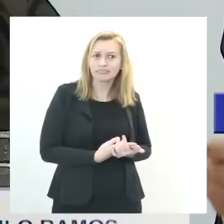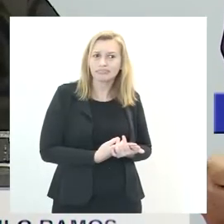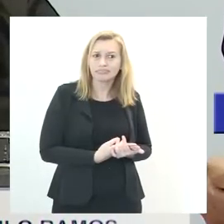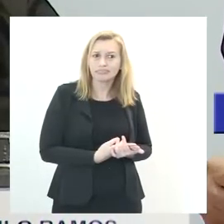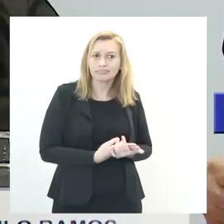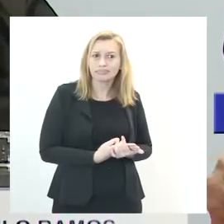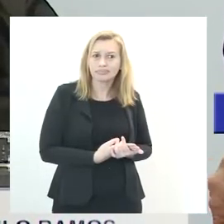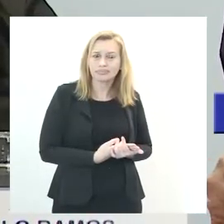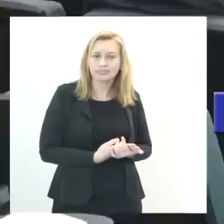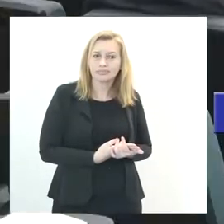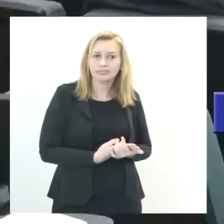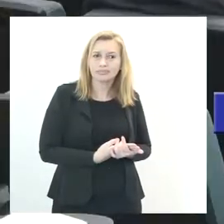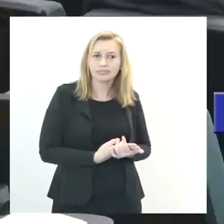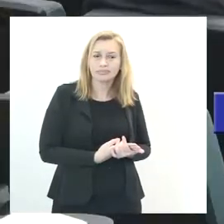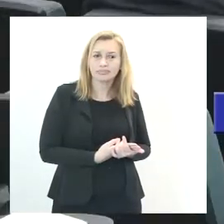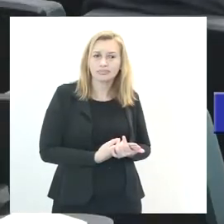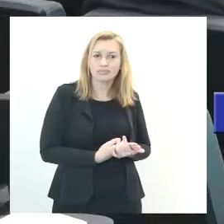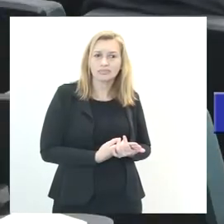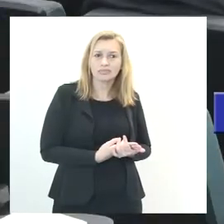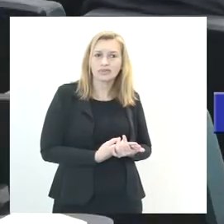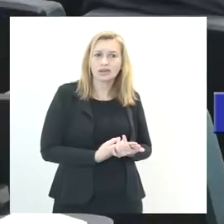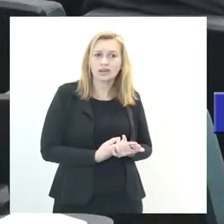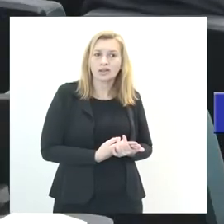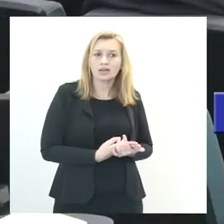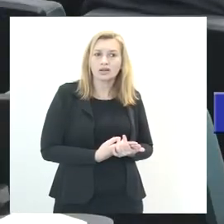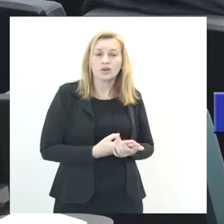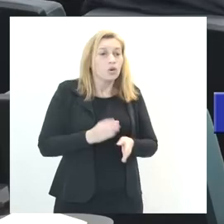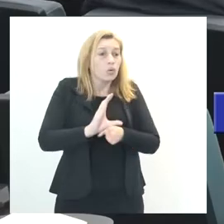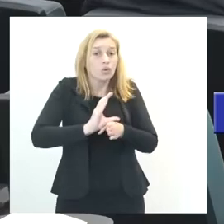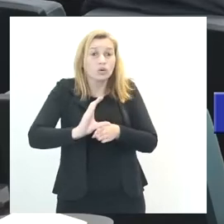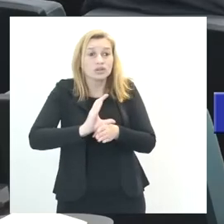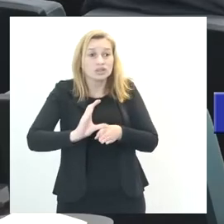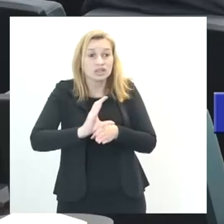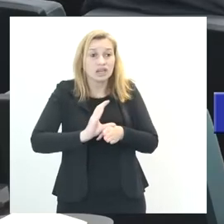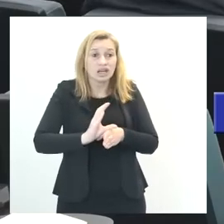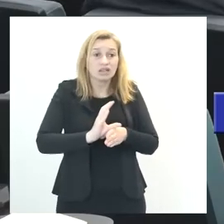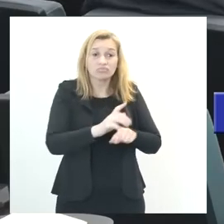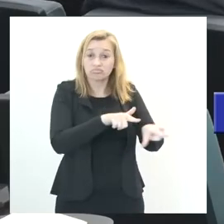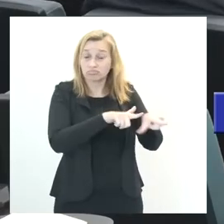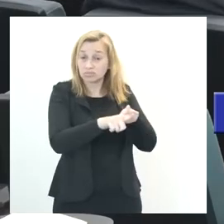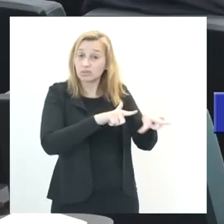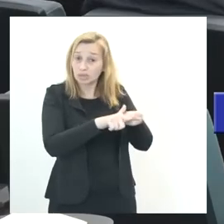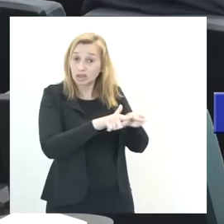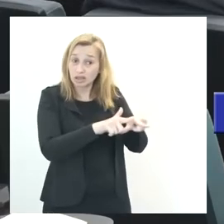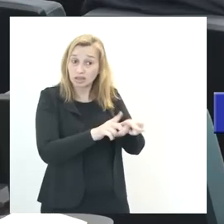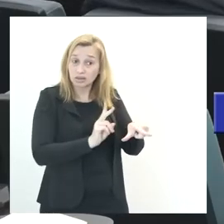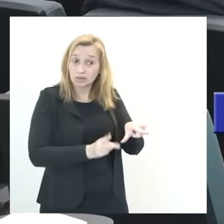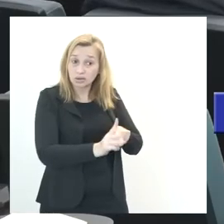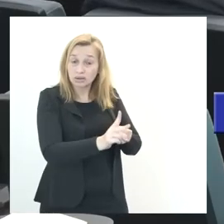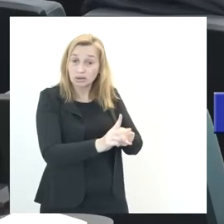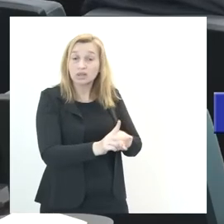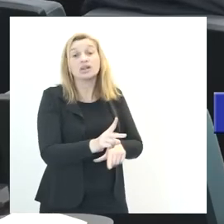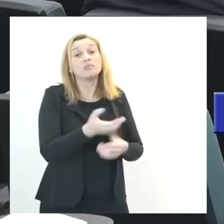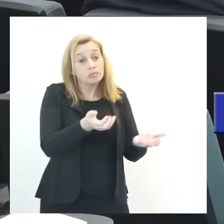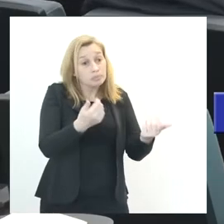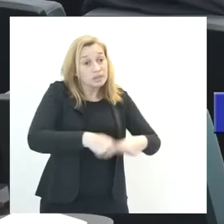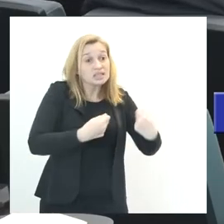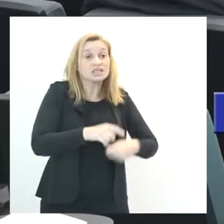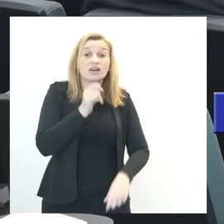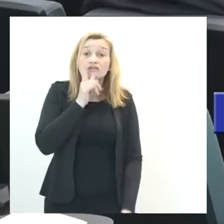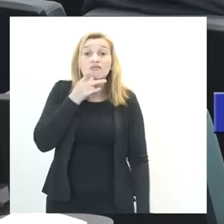eu estou apaixonado não mas os conselheiros estão exercício dizer isso